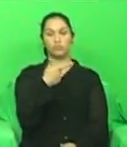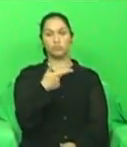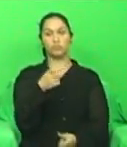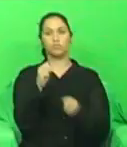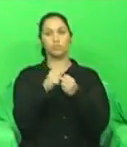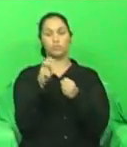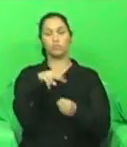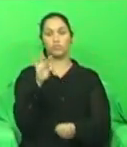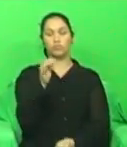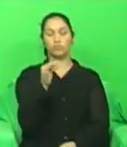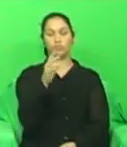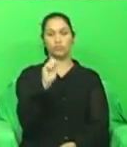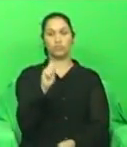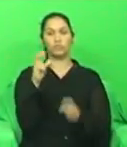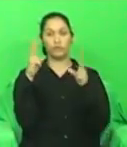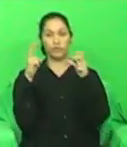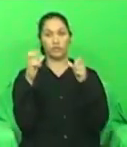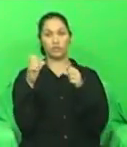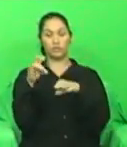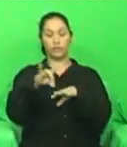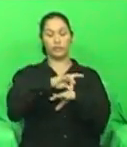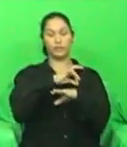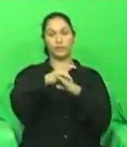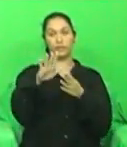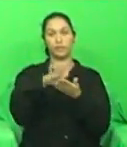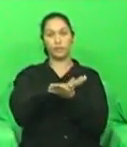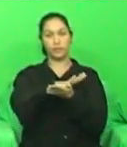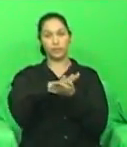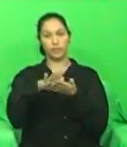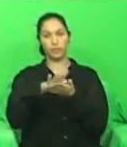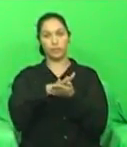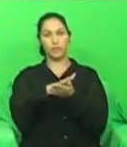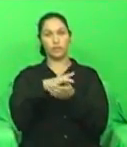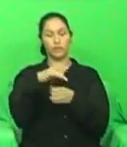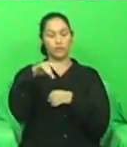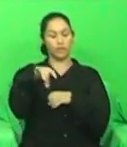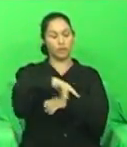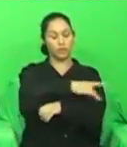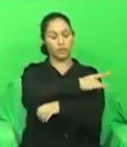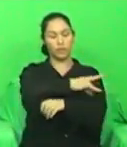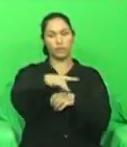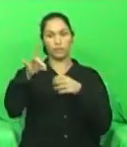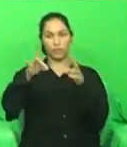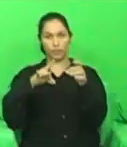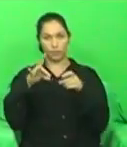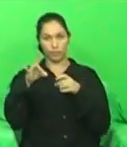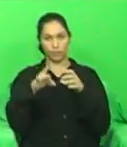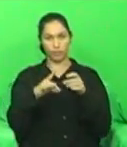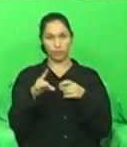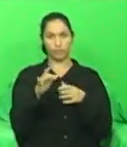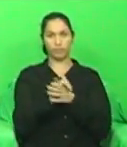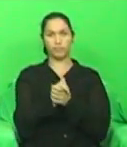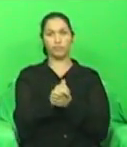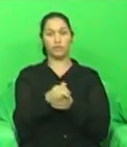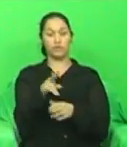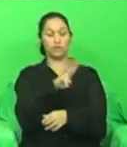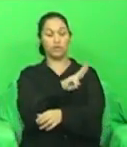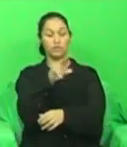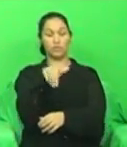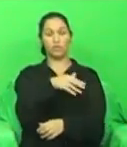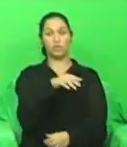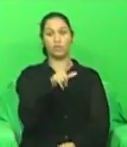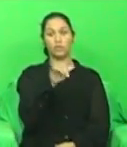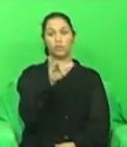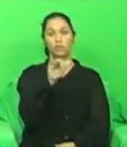vereador de itambé lori assunto patrolamento e colocação de material adequado nas margens da rodovia luiz rosso próximo ao anel de